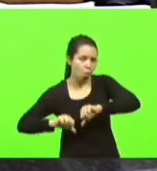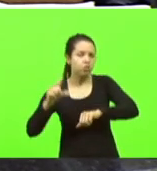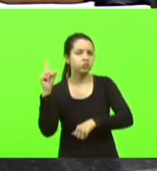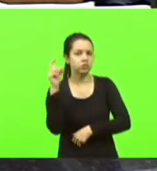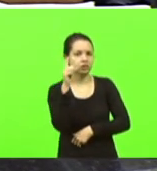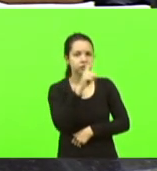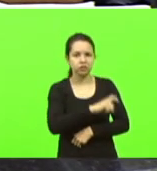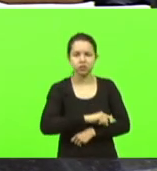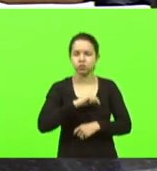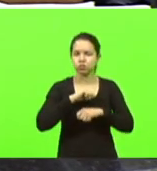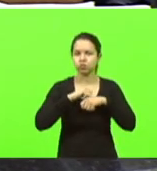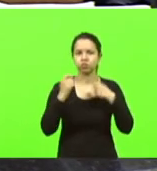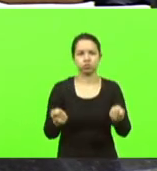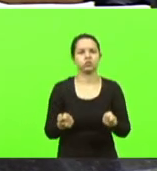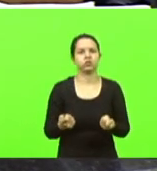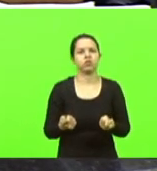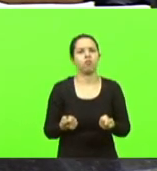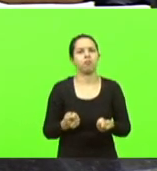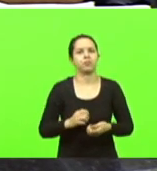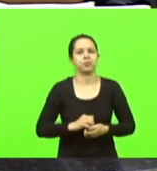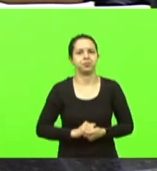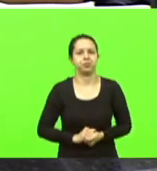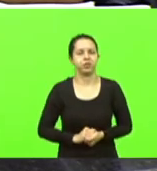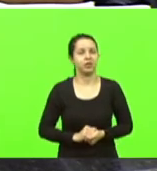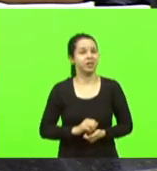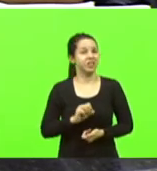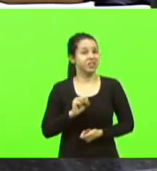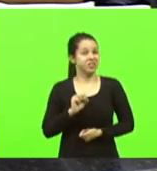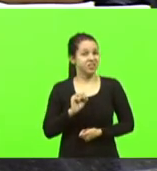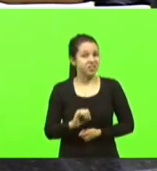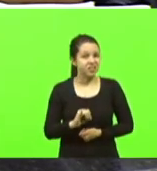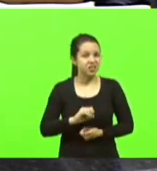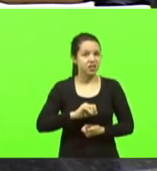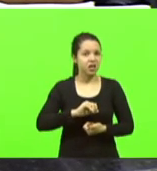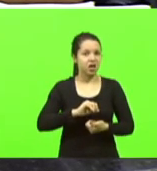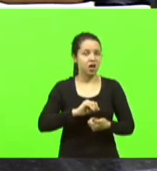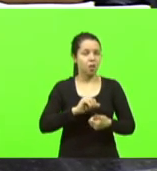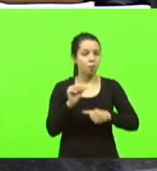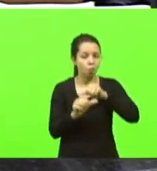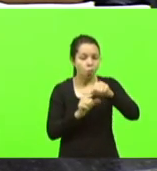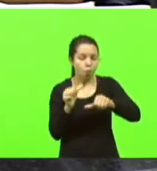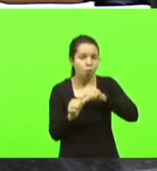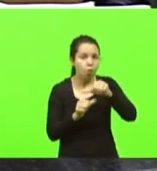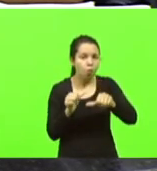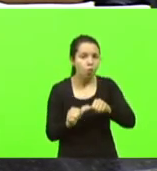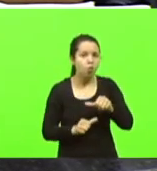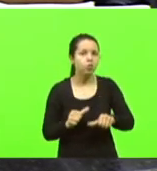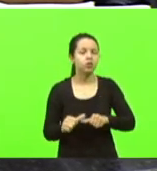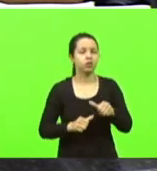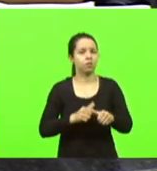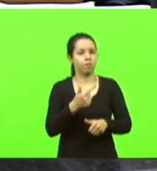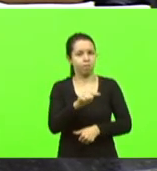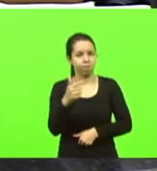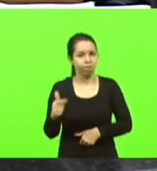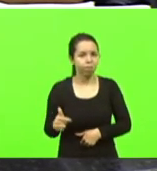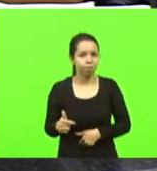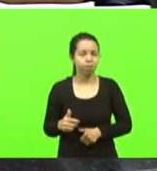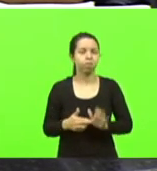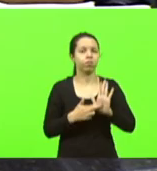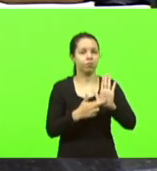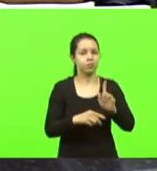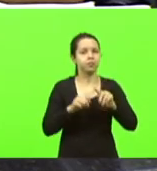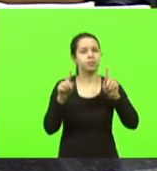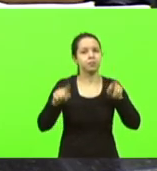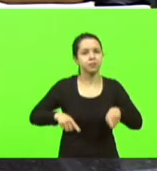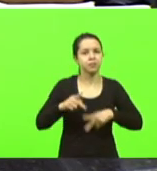condições e se não tiver essa adequação e se a Juci em nome dos Catarinenses não do Servidor